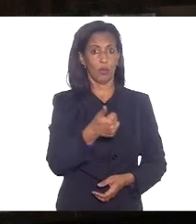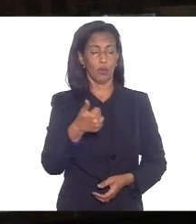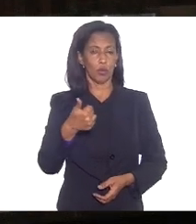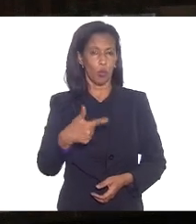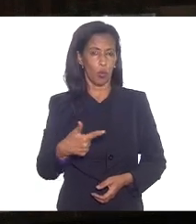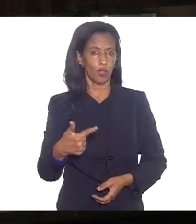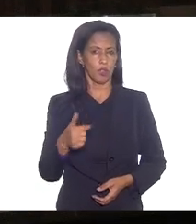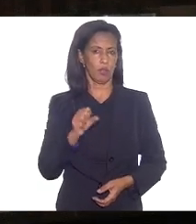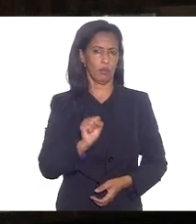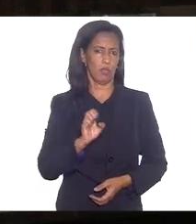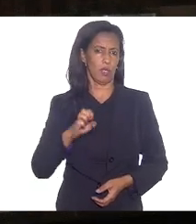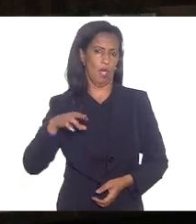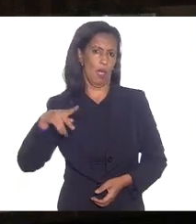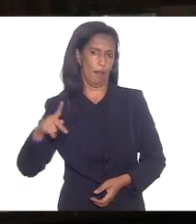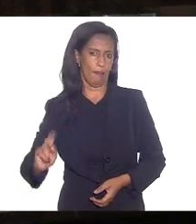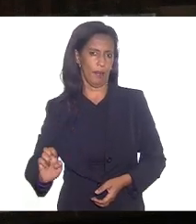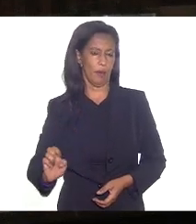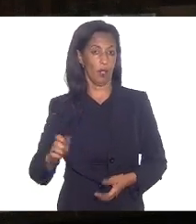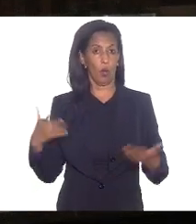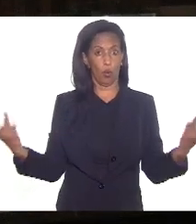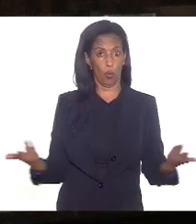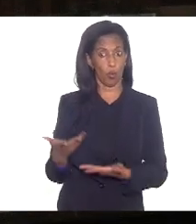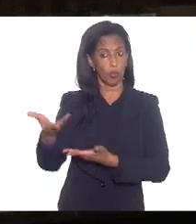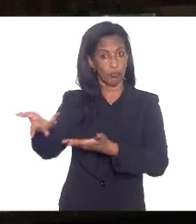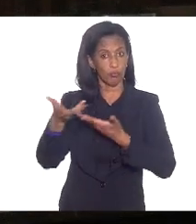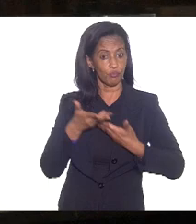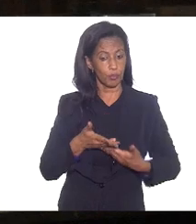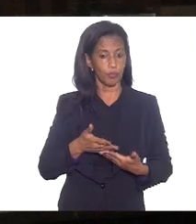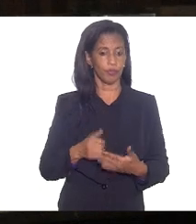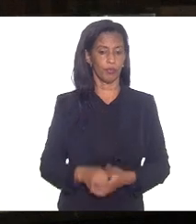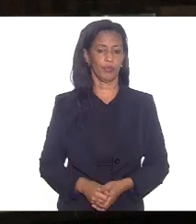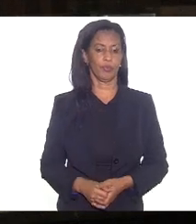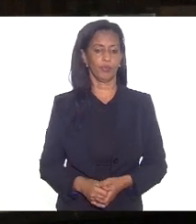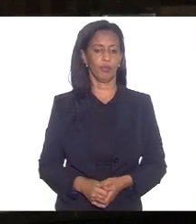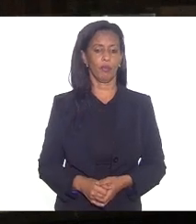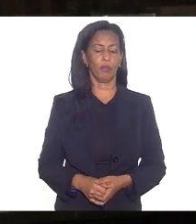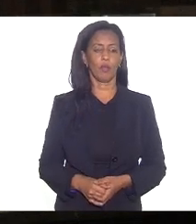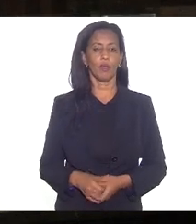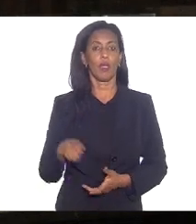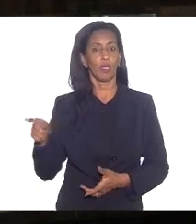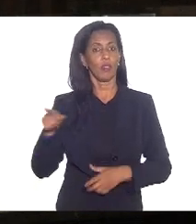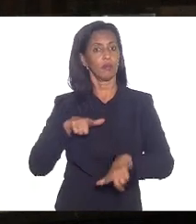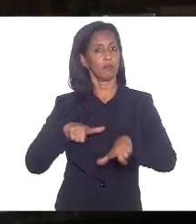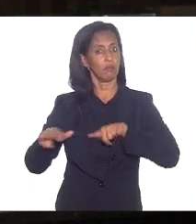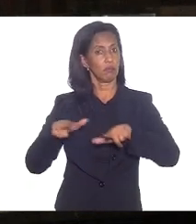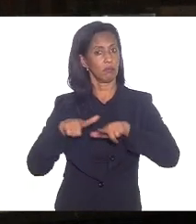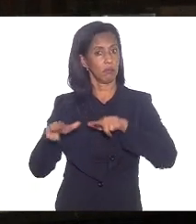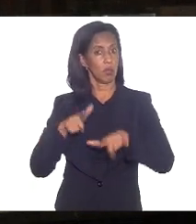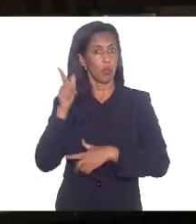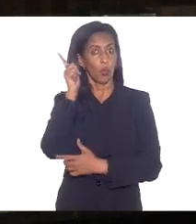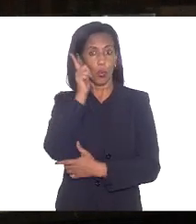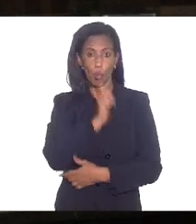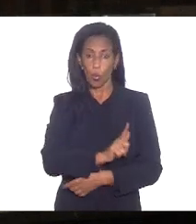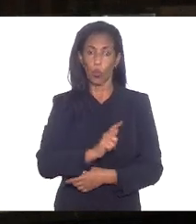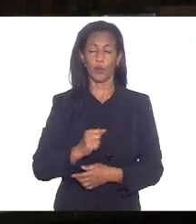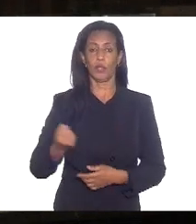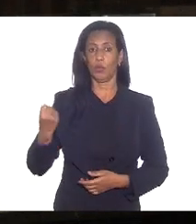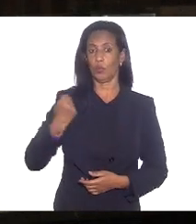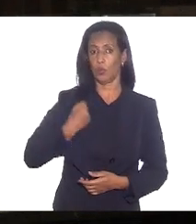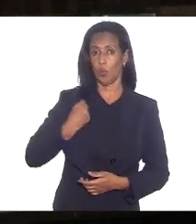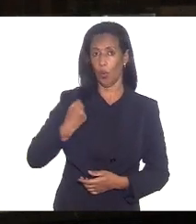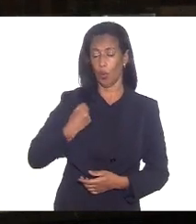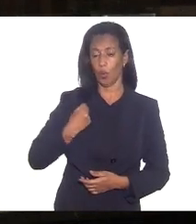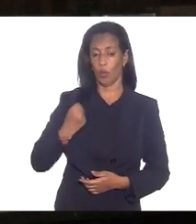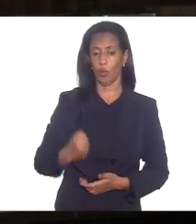CEAP. Hoje estão sendo chamados esses servidores que conquistaram a sua nota